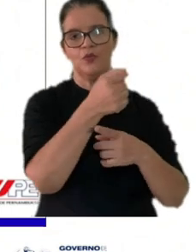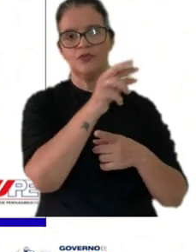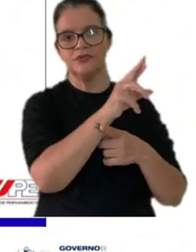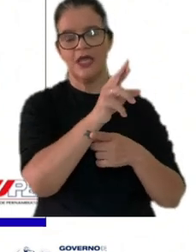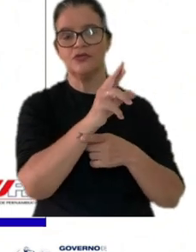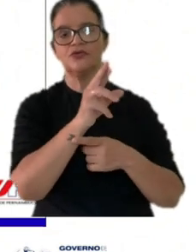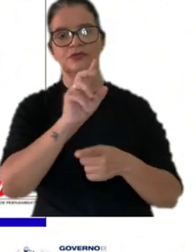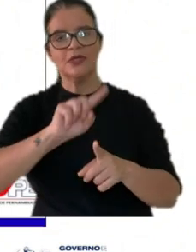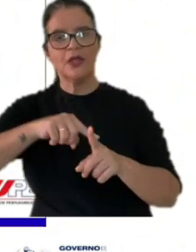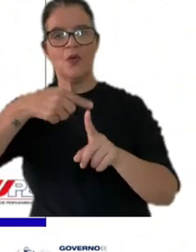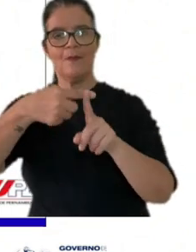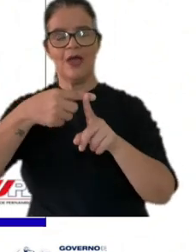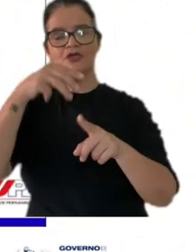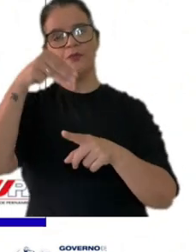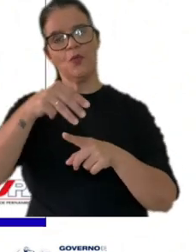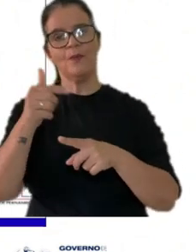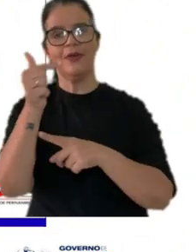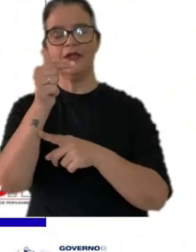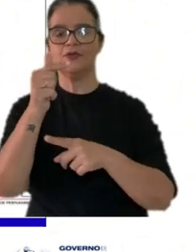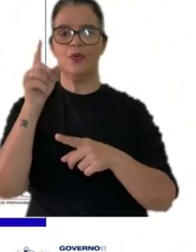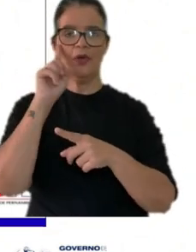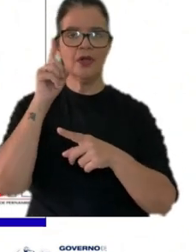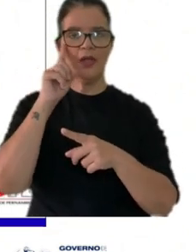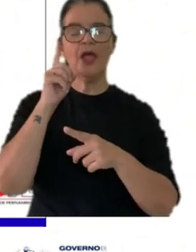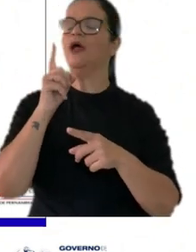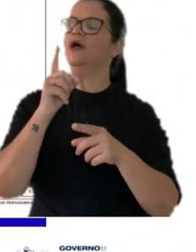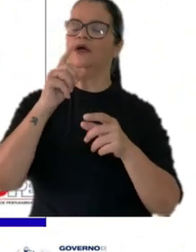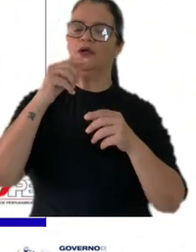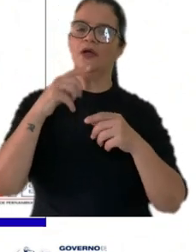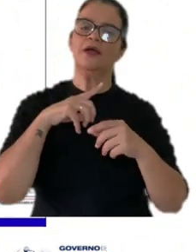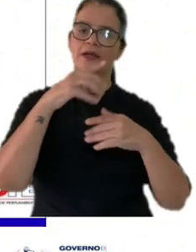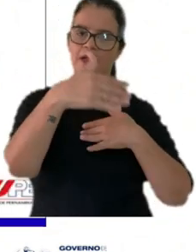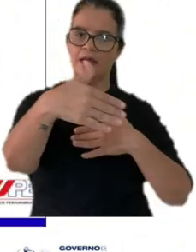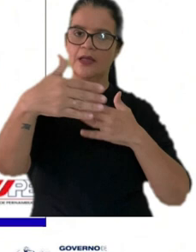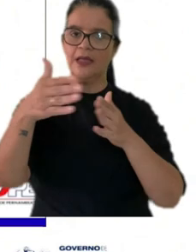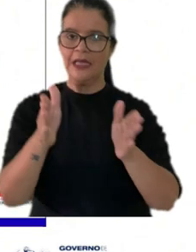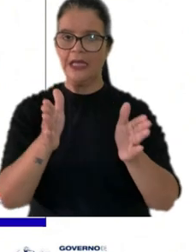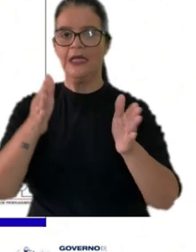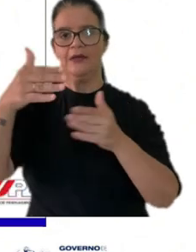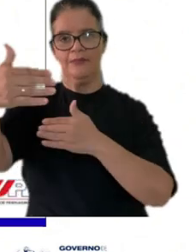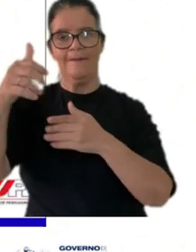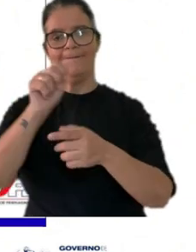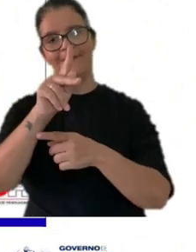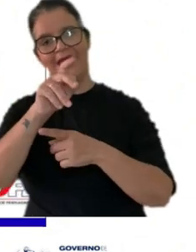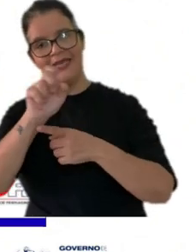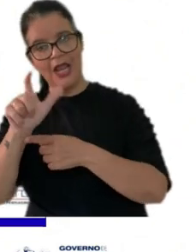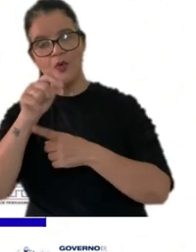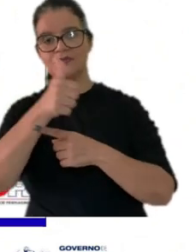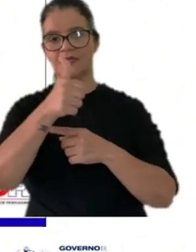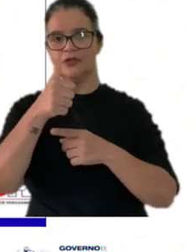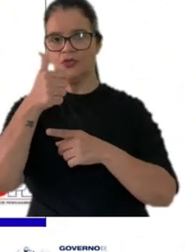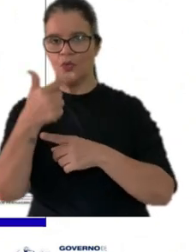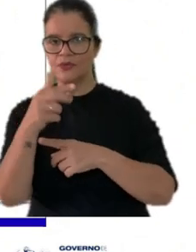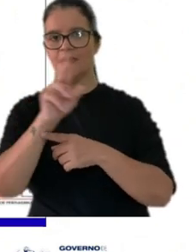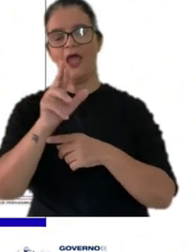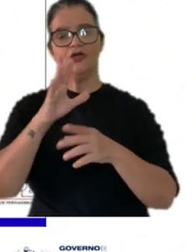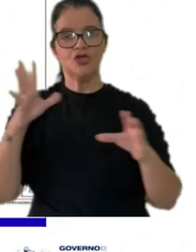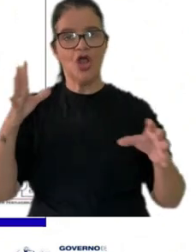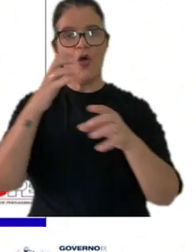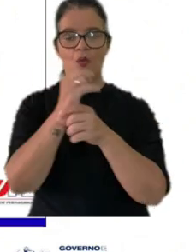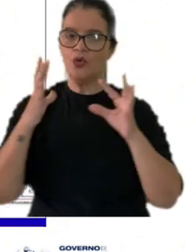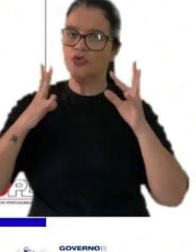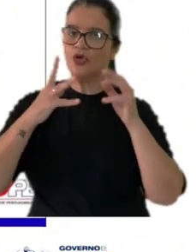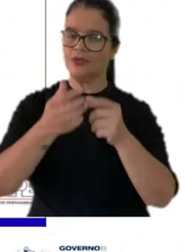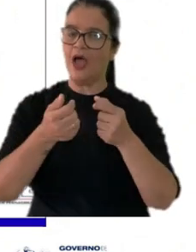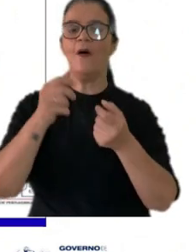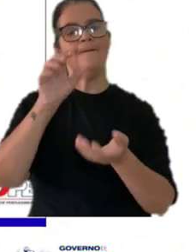adicional por metro quadrado de área dos painéis no valor de 112 reais calcule o custo total para a instalação de painéis